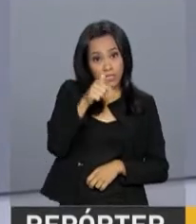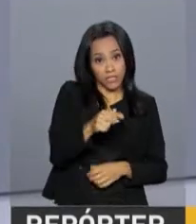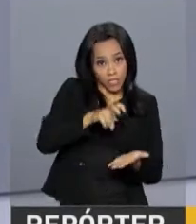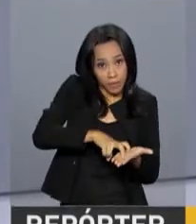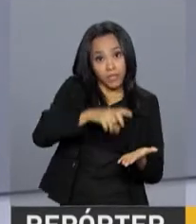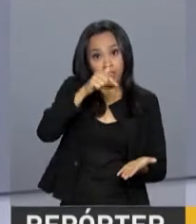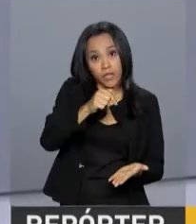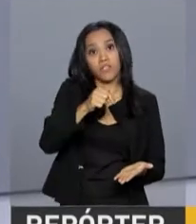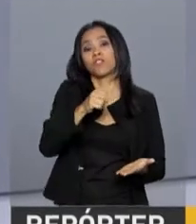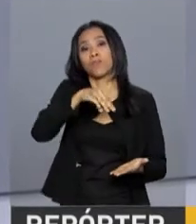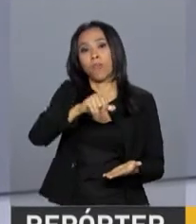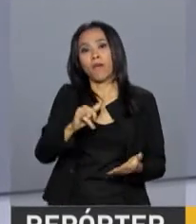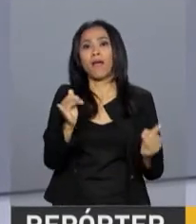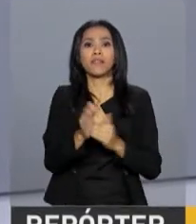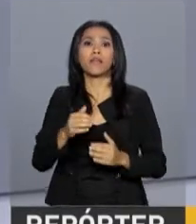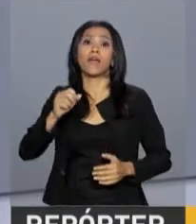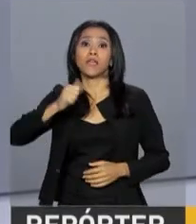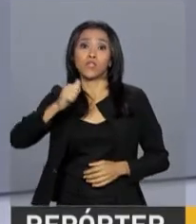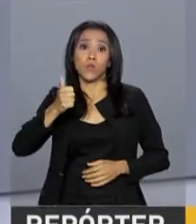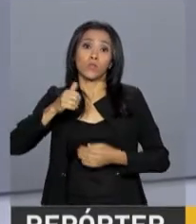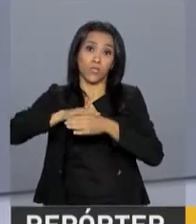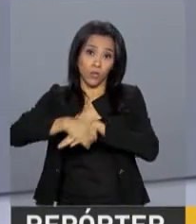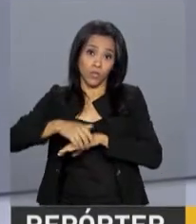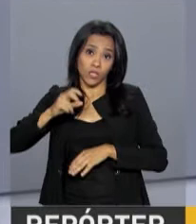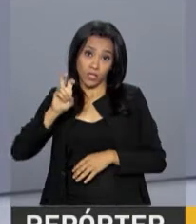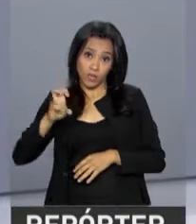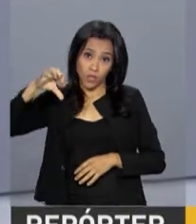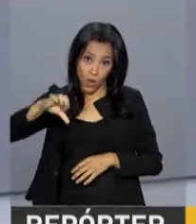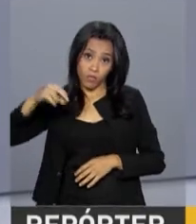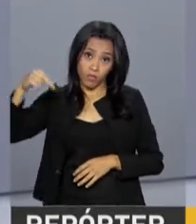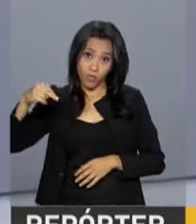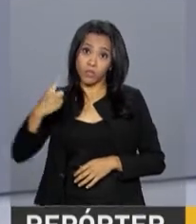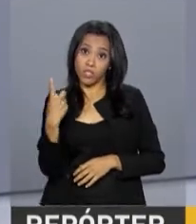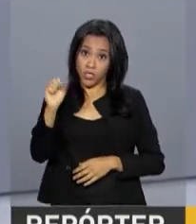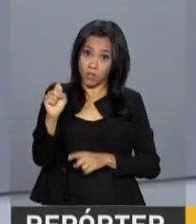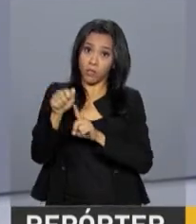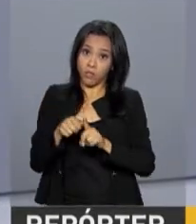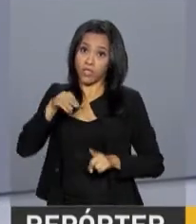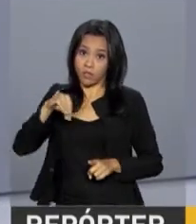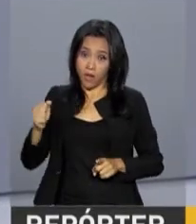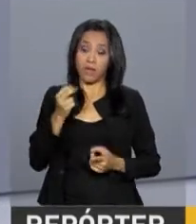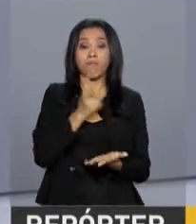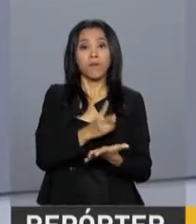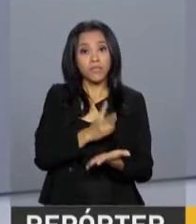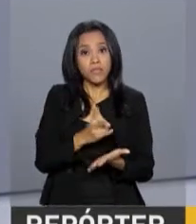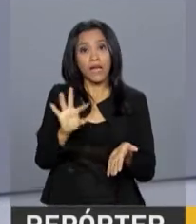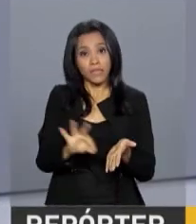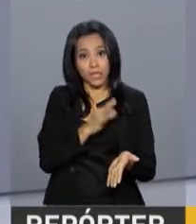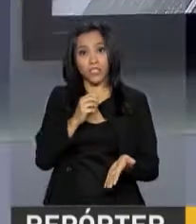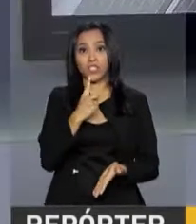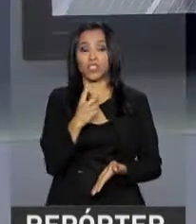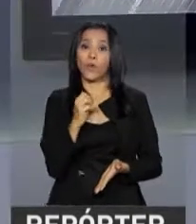às 23 horas e 59 minutos do dia 18 de maio deste ano a taxa de inscrição foi mantida em 82